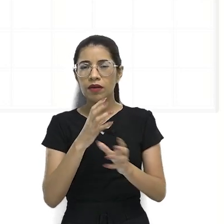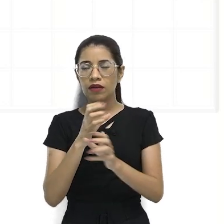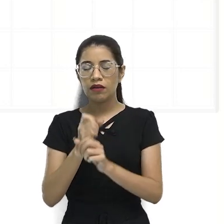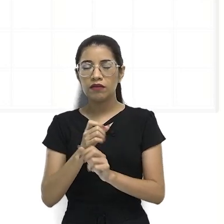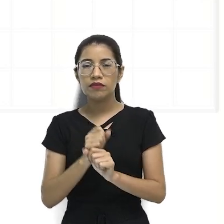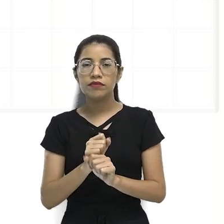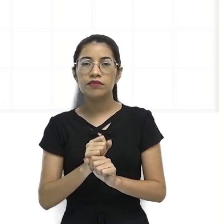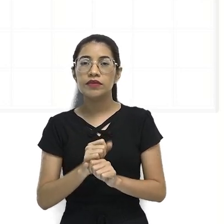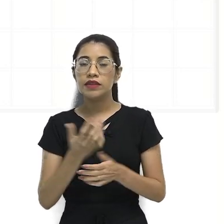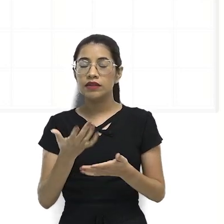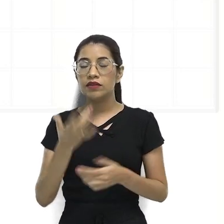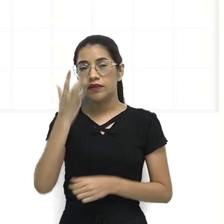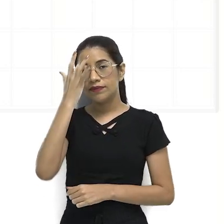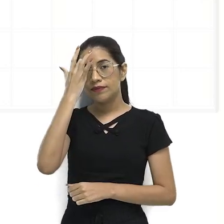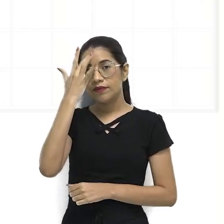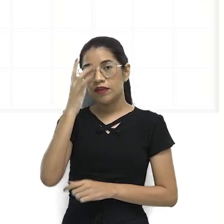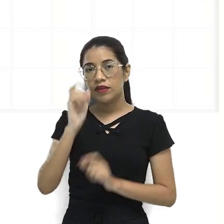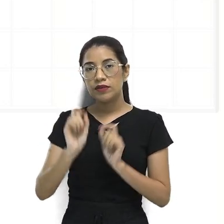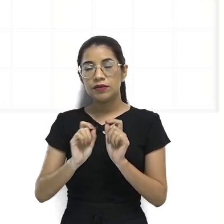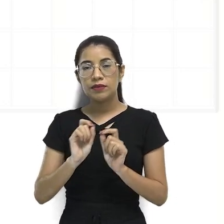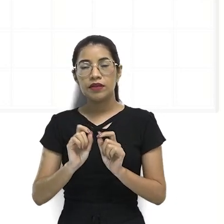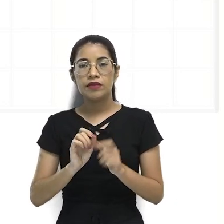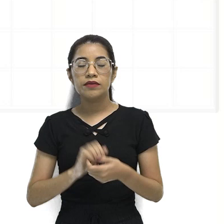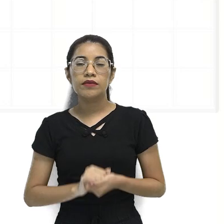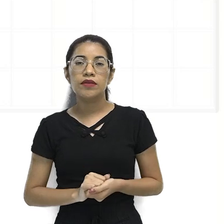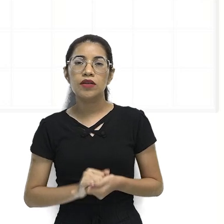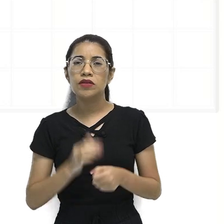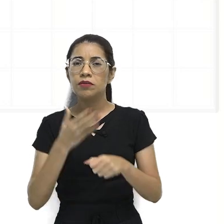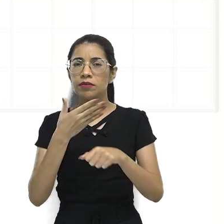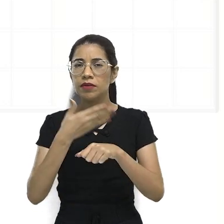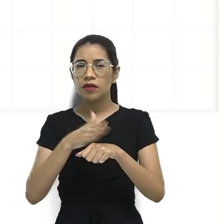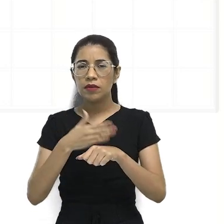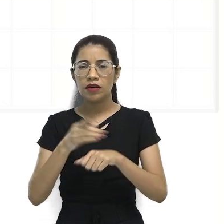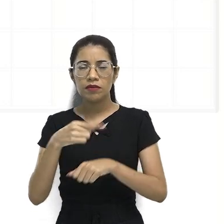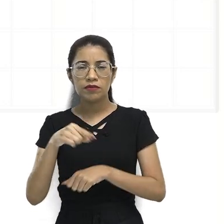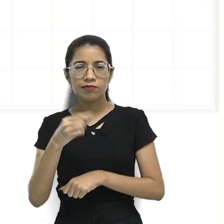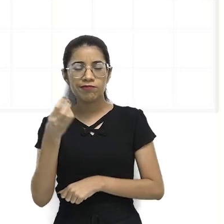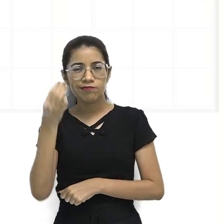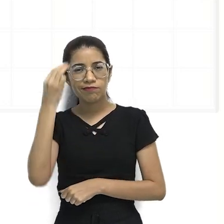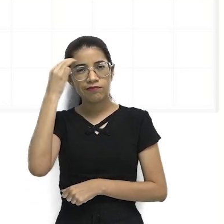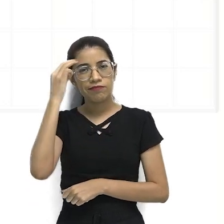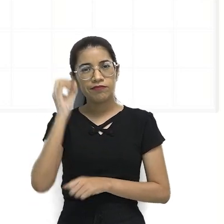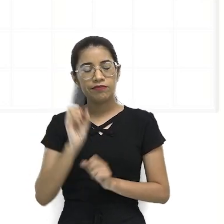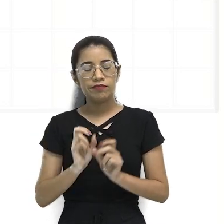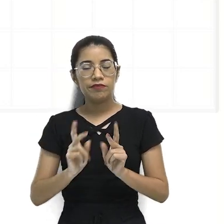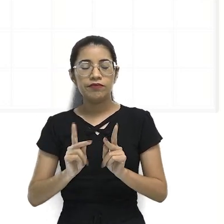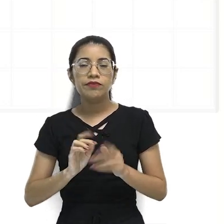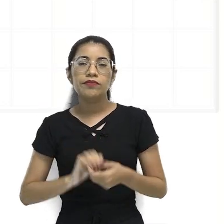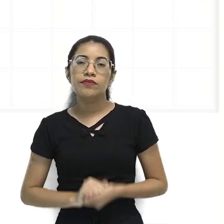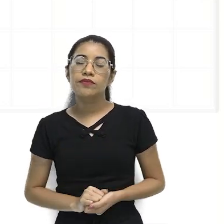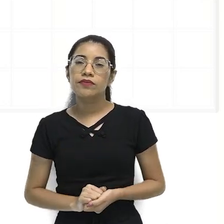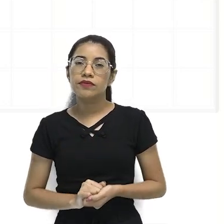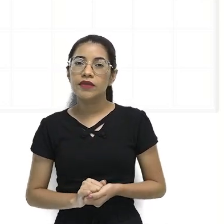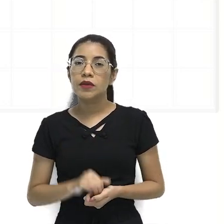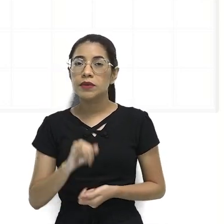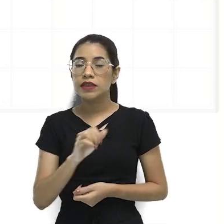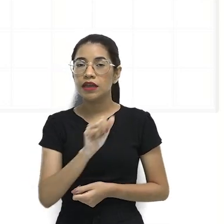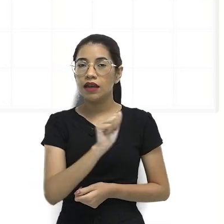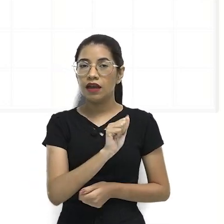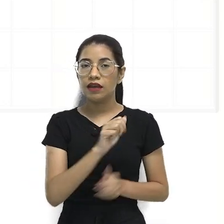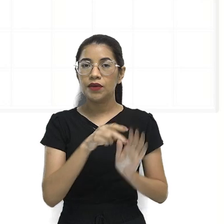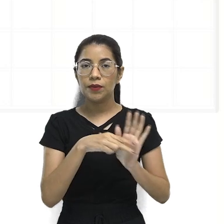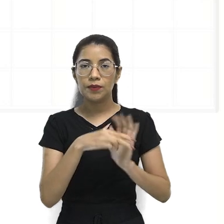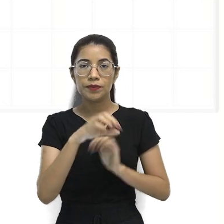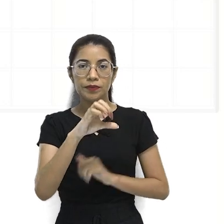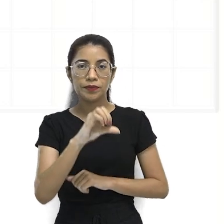professor? Bem tranquilo, pessoal, isso aqui é um joguinho para a gente exercitar o nosso raciocínio. Então, quando A for igual a